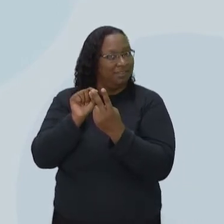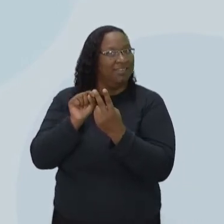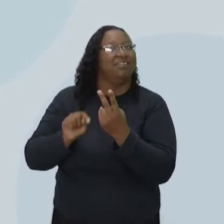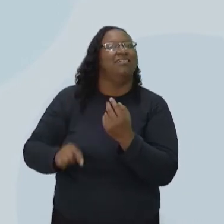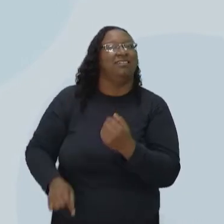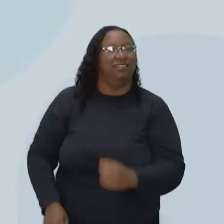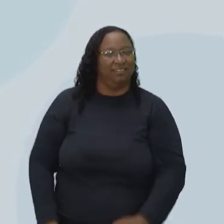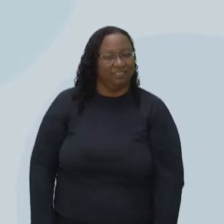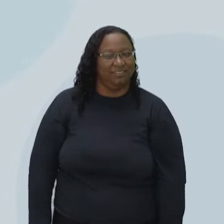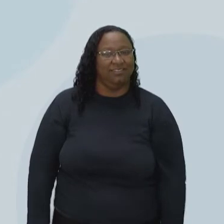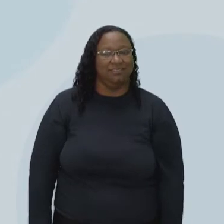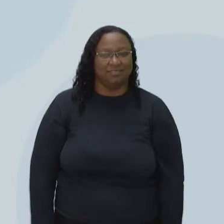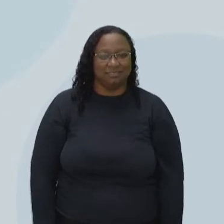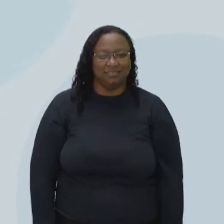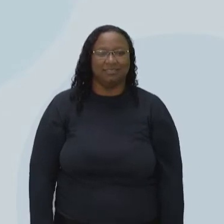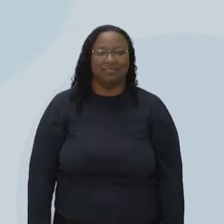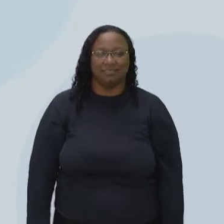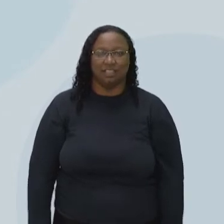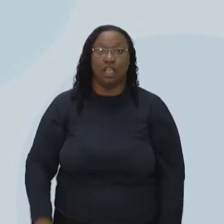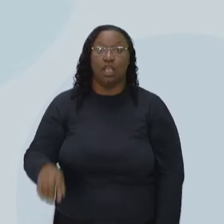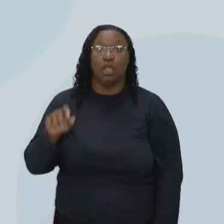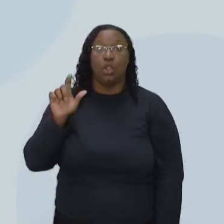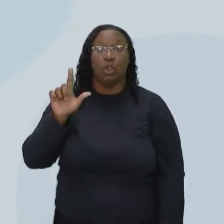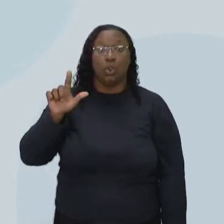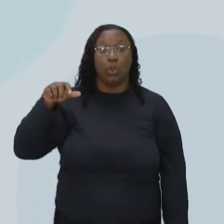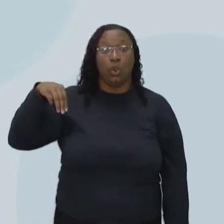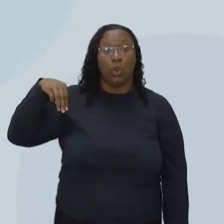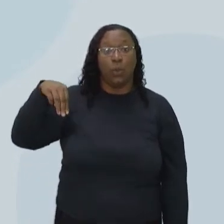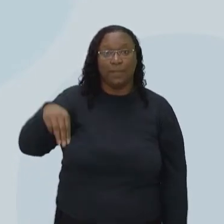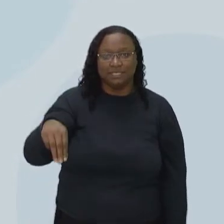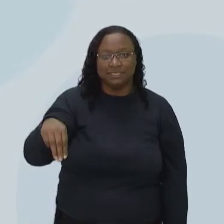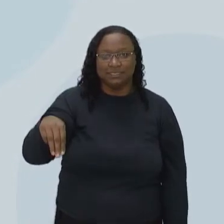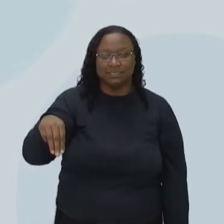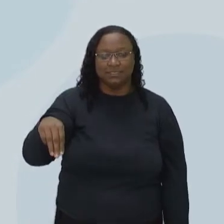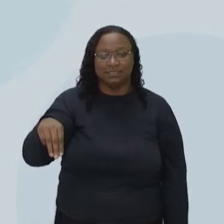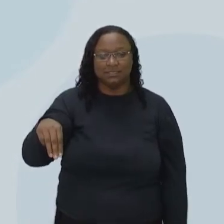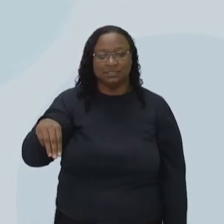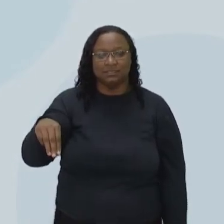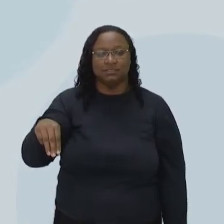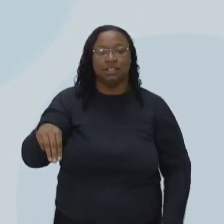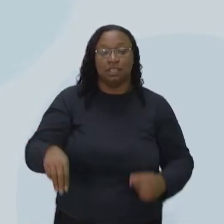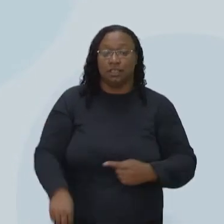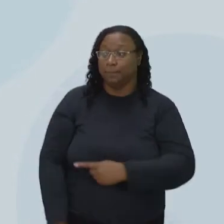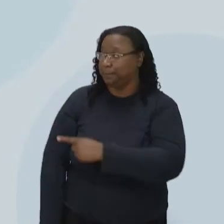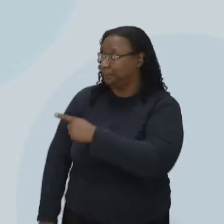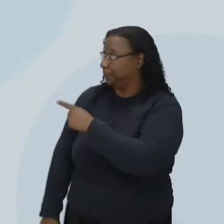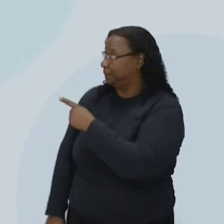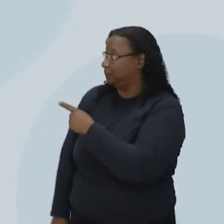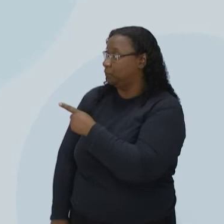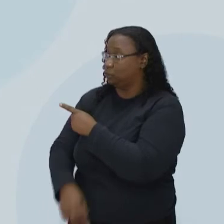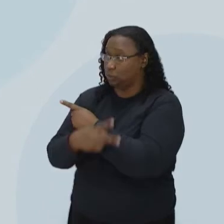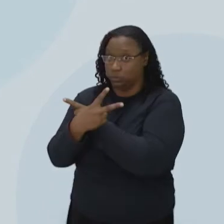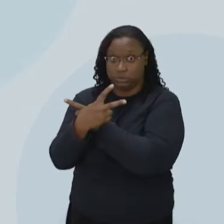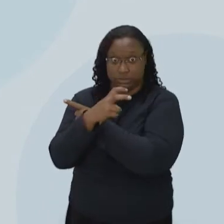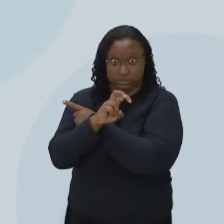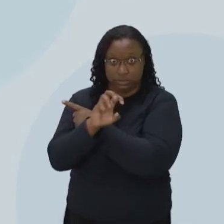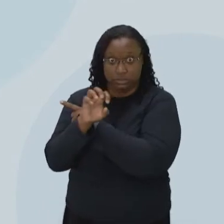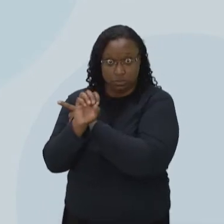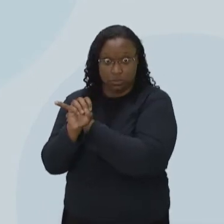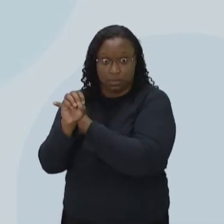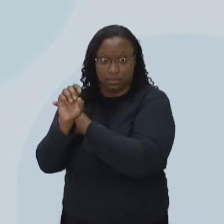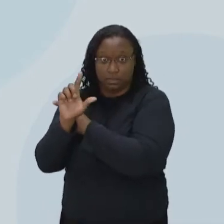250 π lumens. Evidentemente, esse valor aí, 250